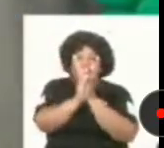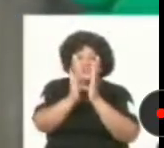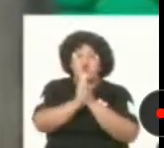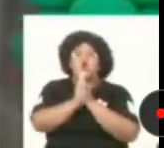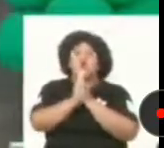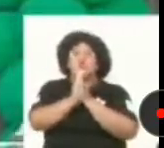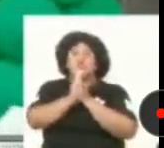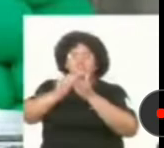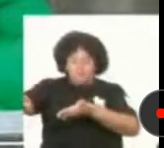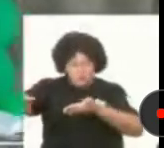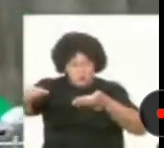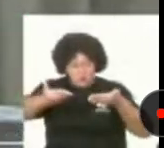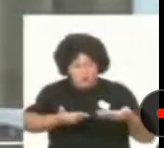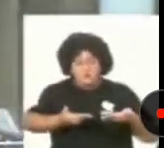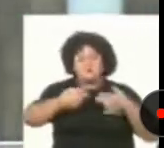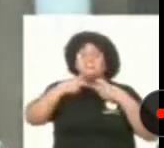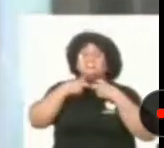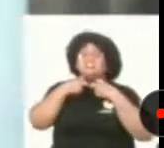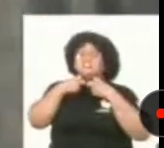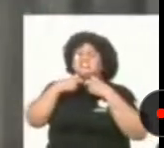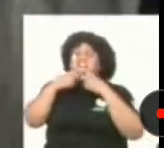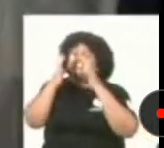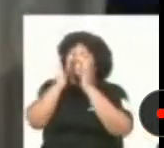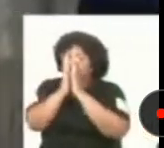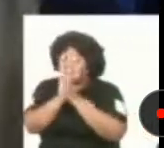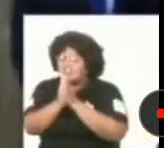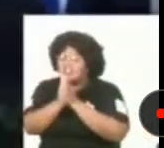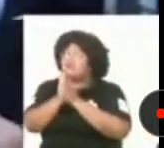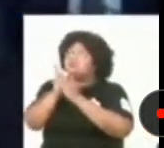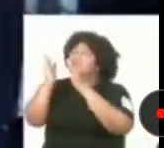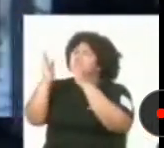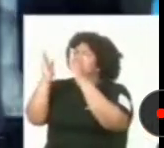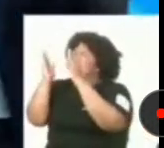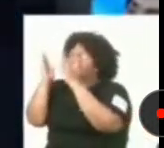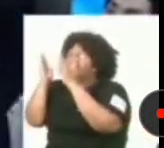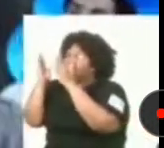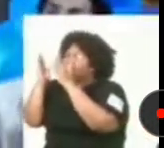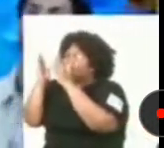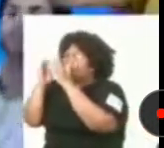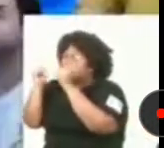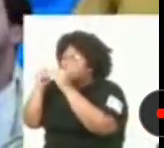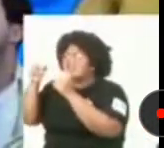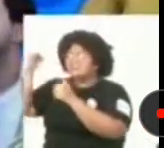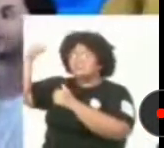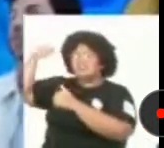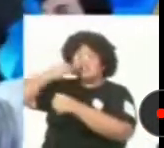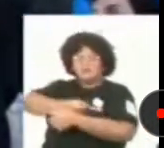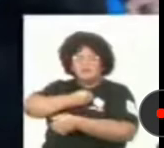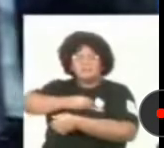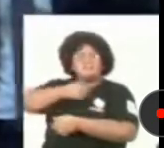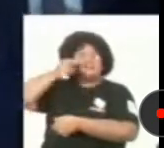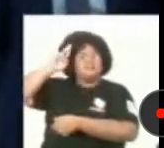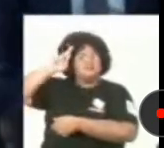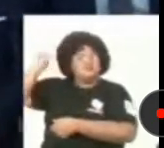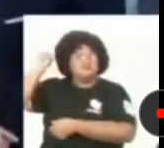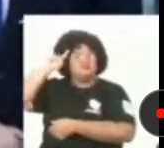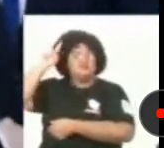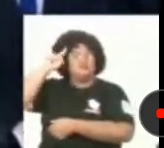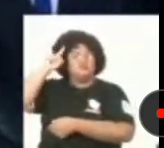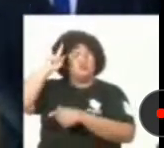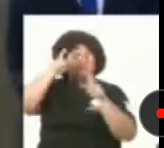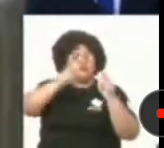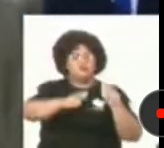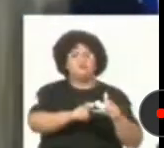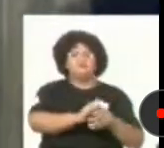convida e que clama e que chama a presença do Senhor todos os dias para aquele lugar. Agora